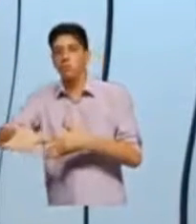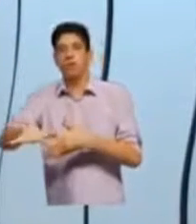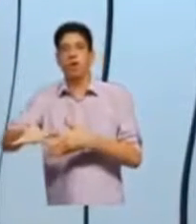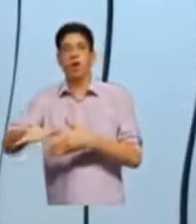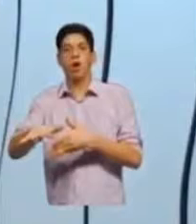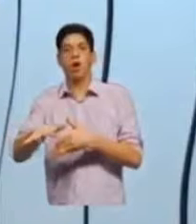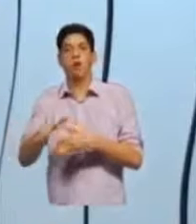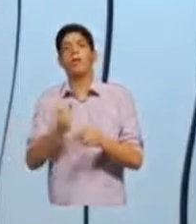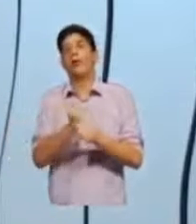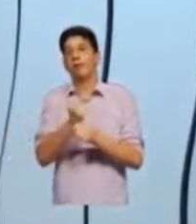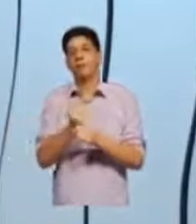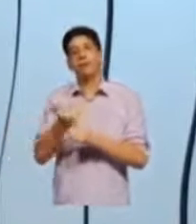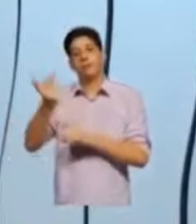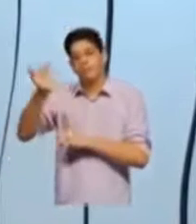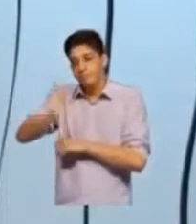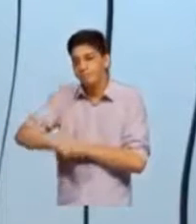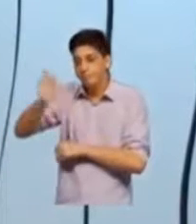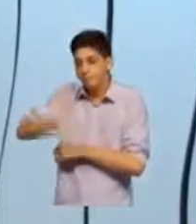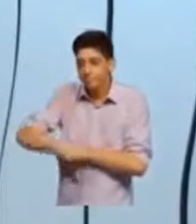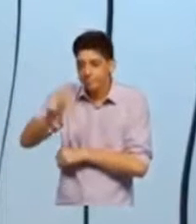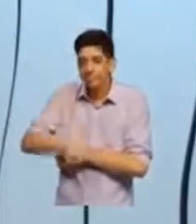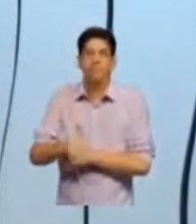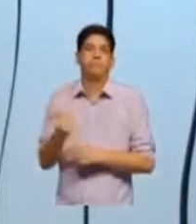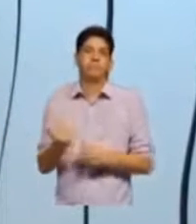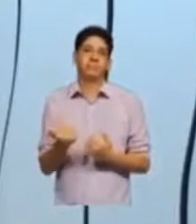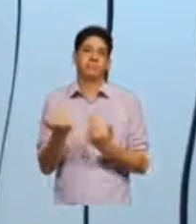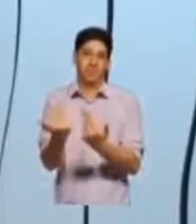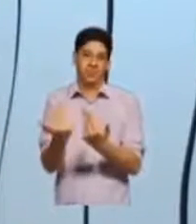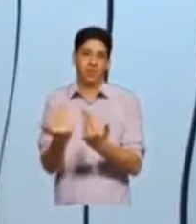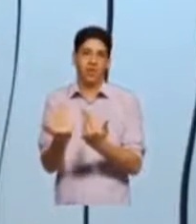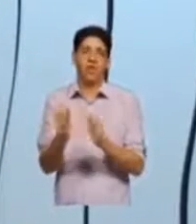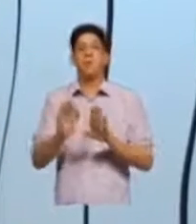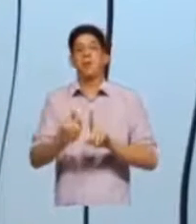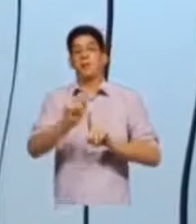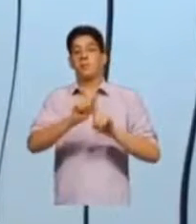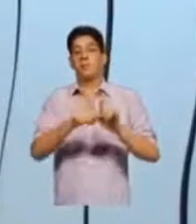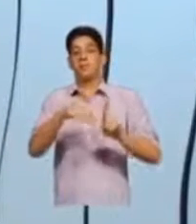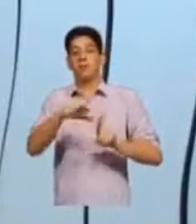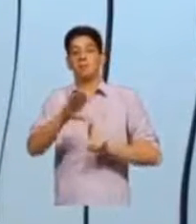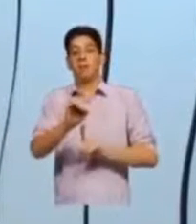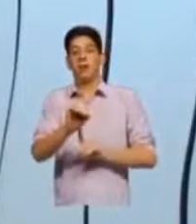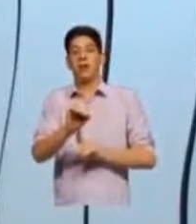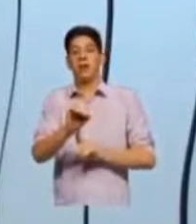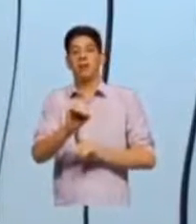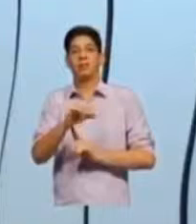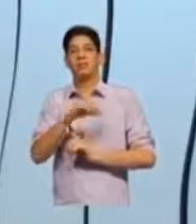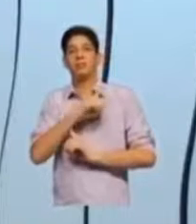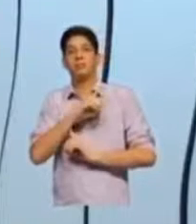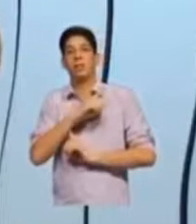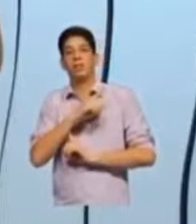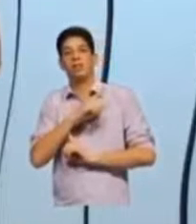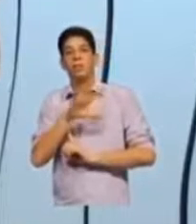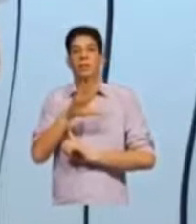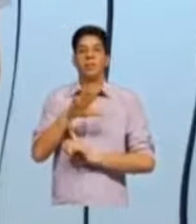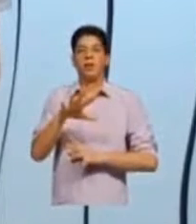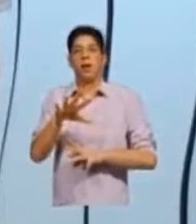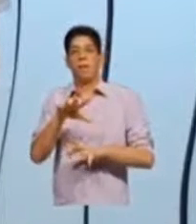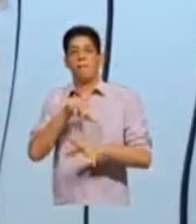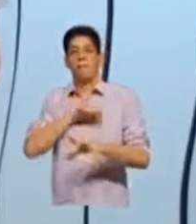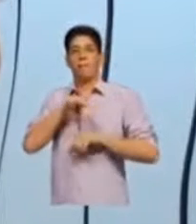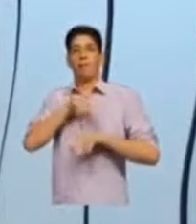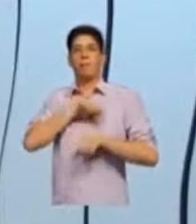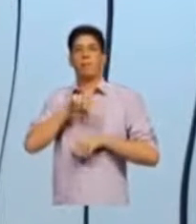foi diferente, mas pouco tempo depois, agora em março, notificaram não sei quantos casos do